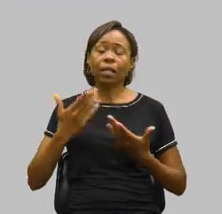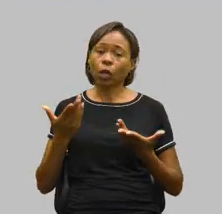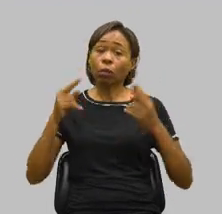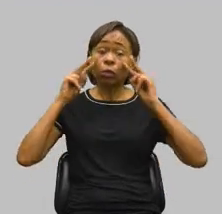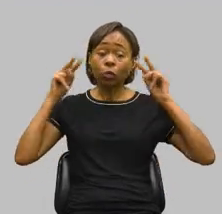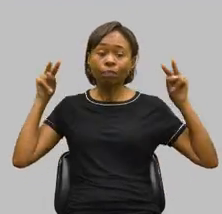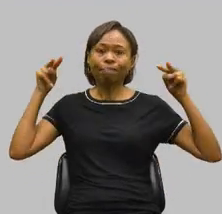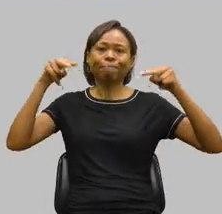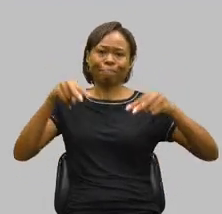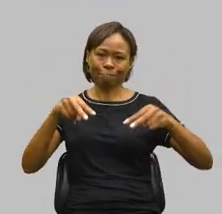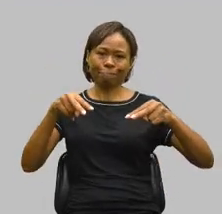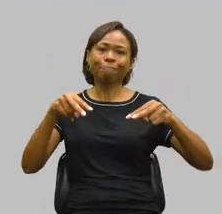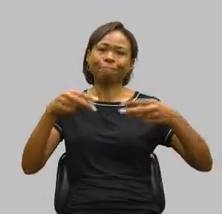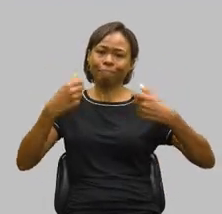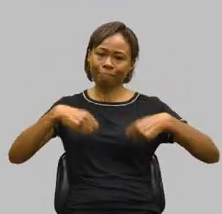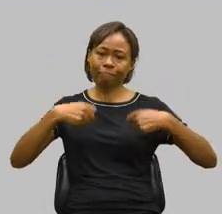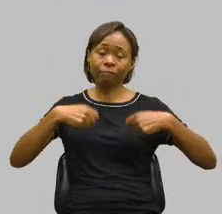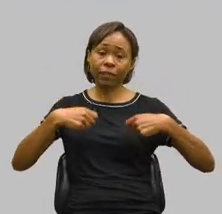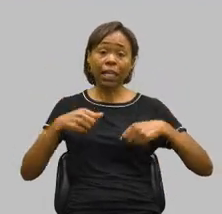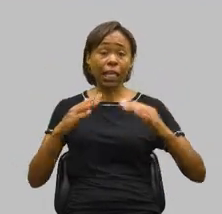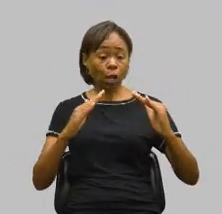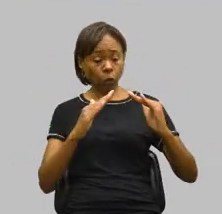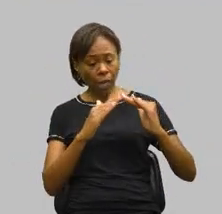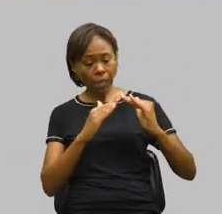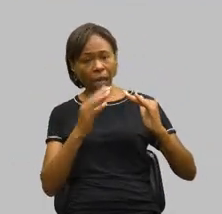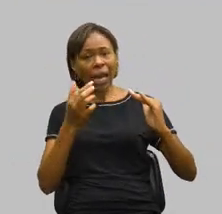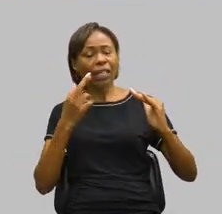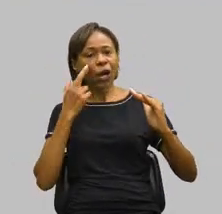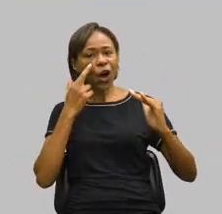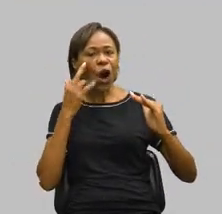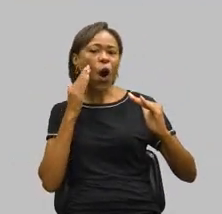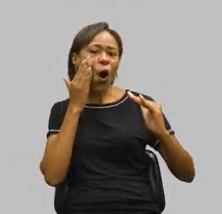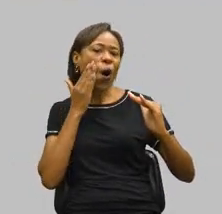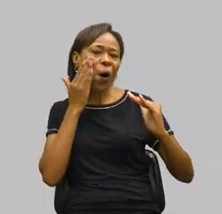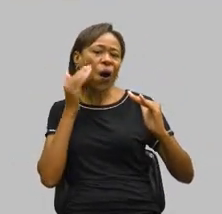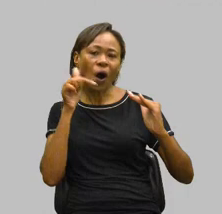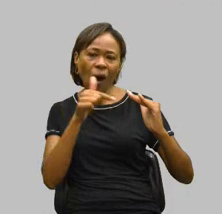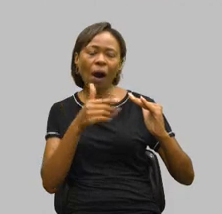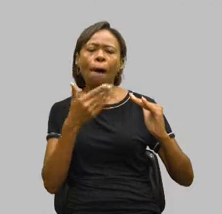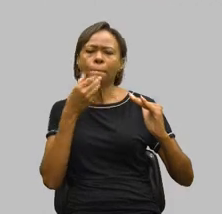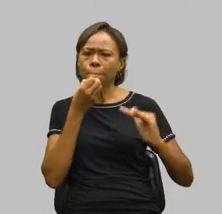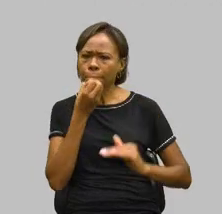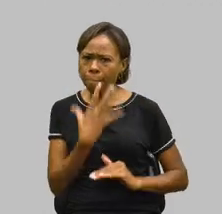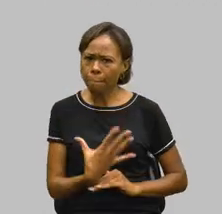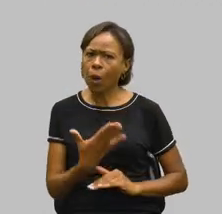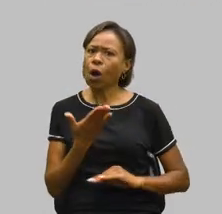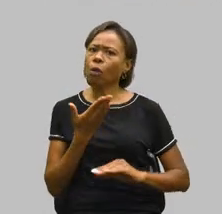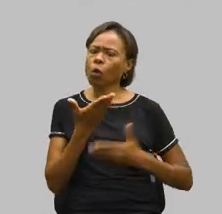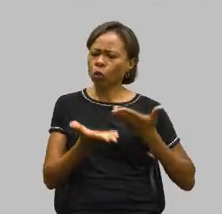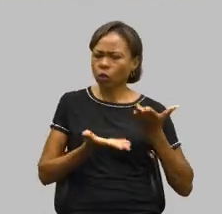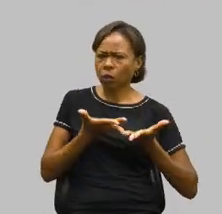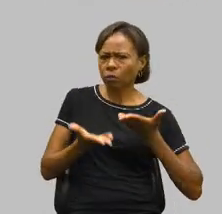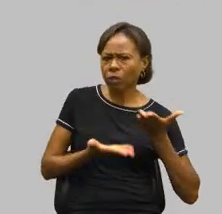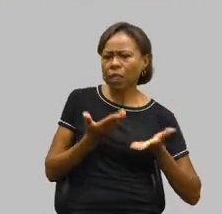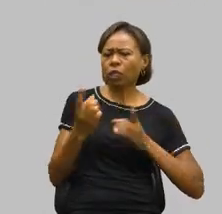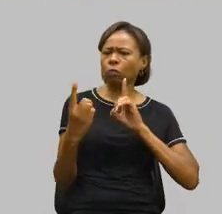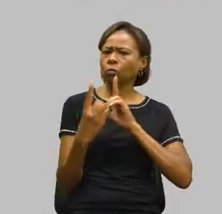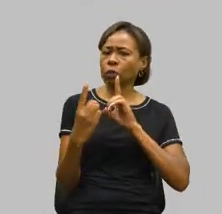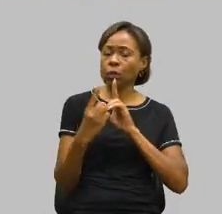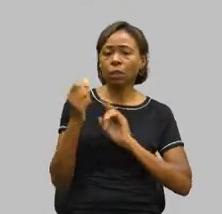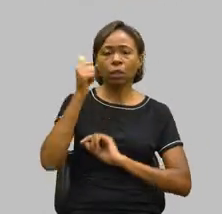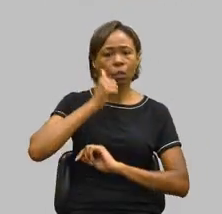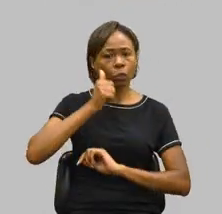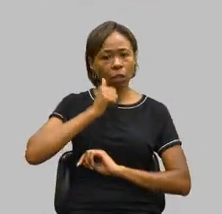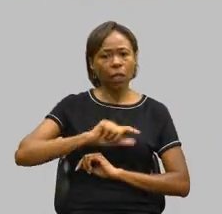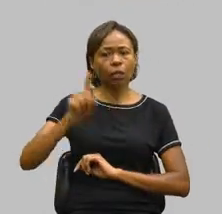amplo e eu acho que essa casa também vai ser muito boa com serviços aí multissetoriais para atender as nossas mulheres